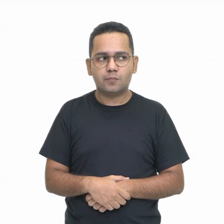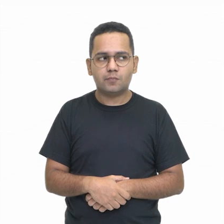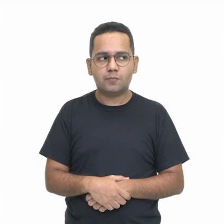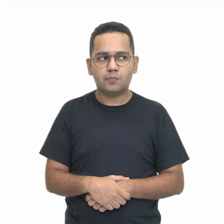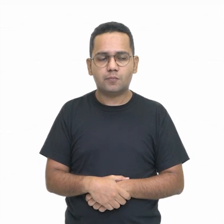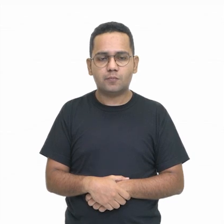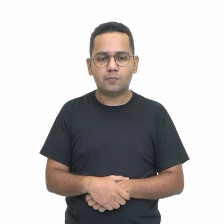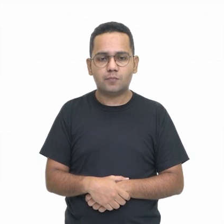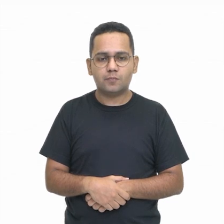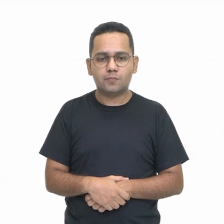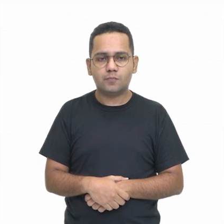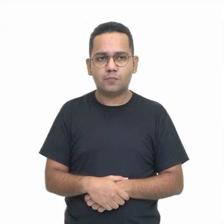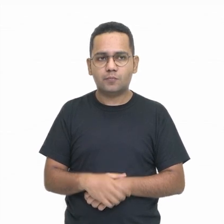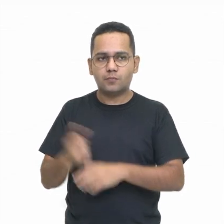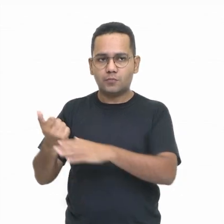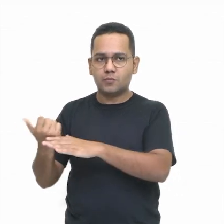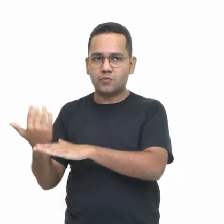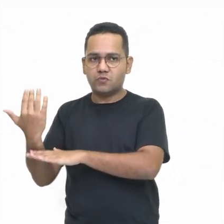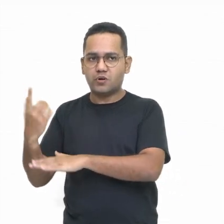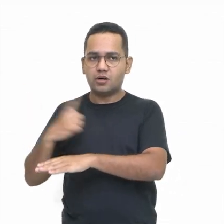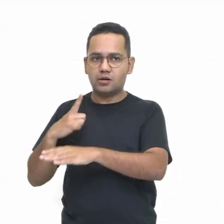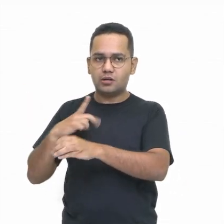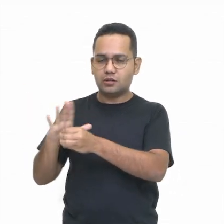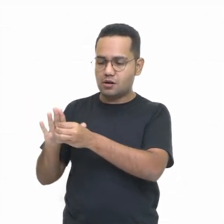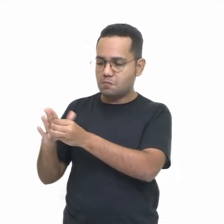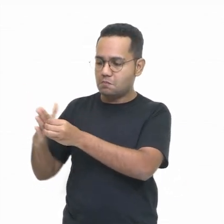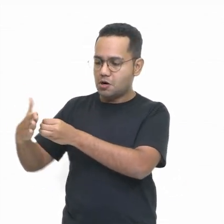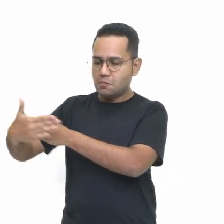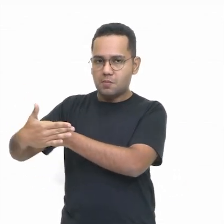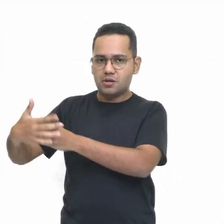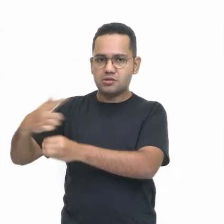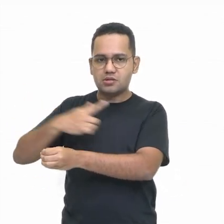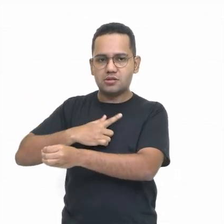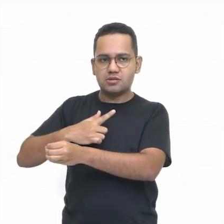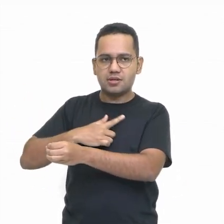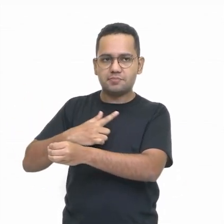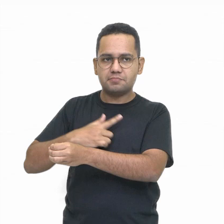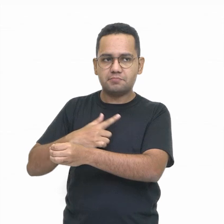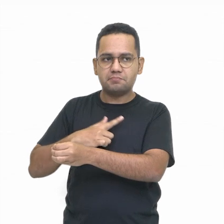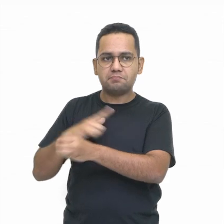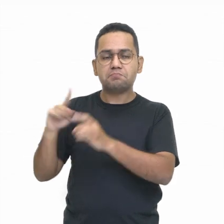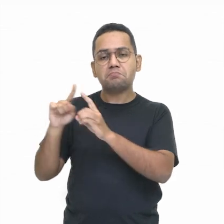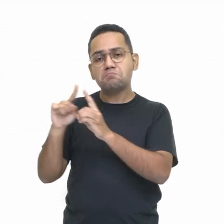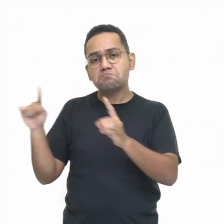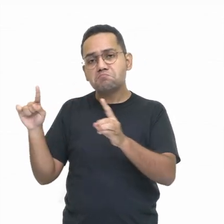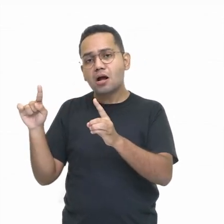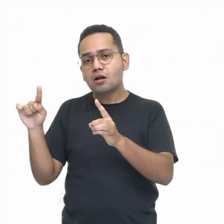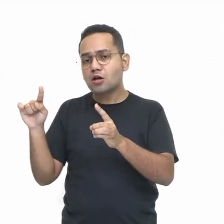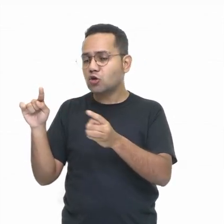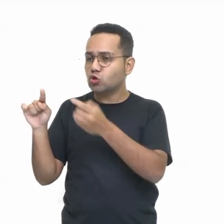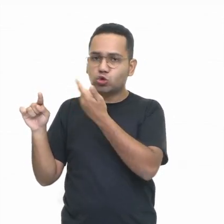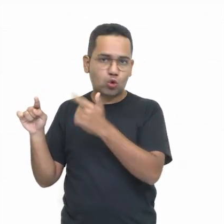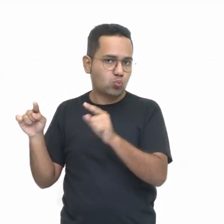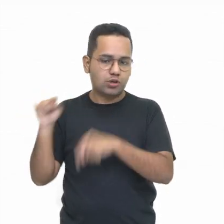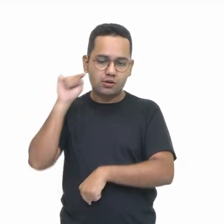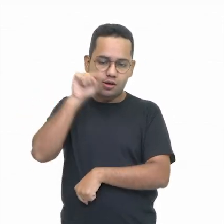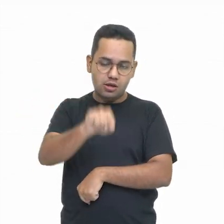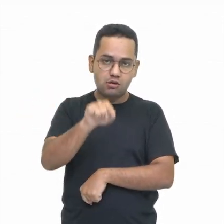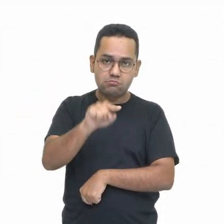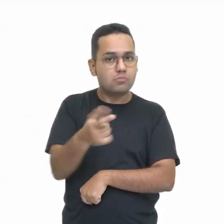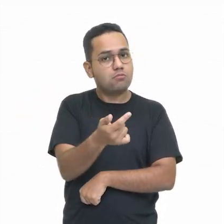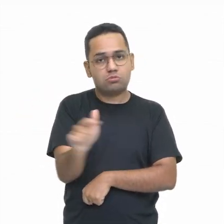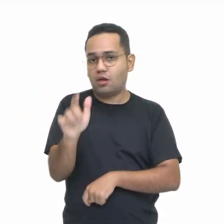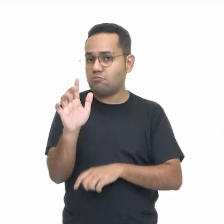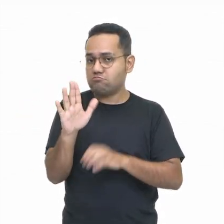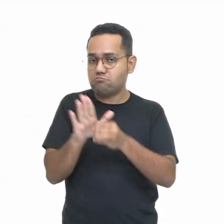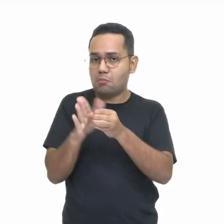célula vegetal ter uma parede celular, e essa parede celular ela não se encontra na célula